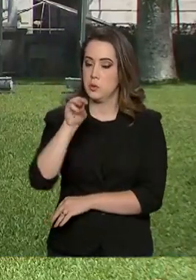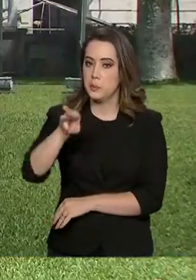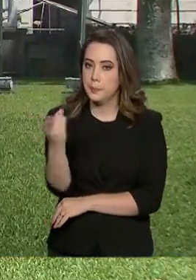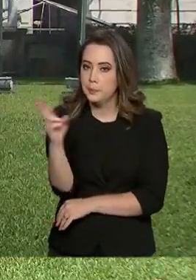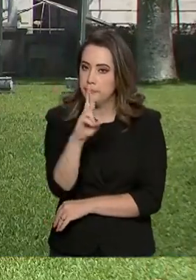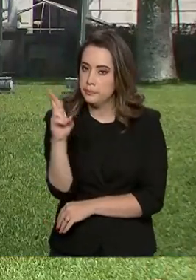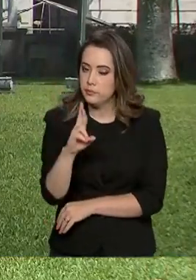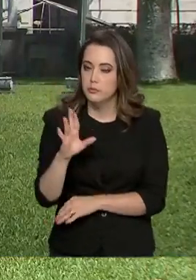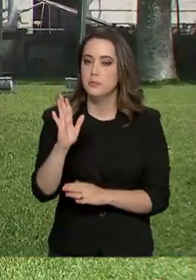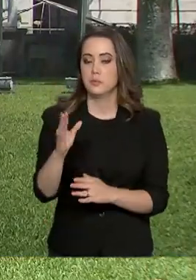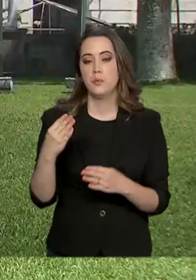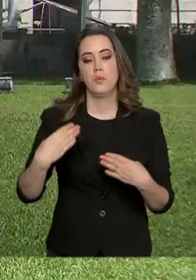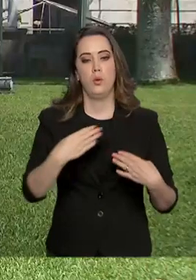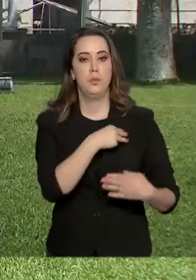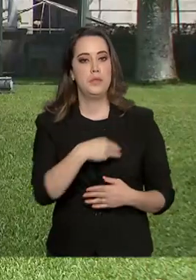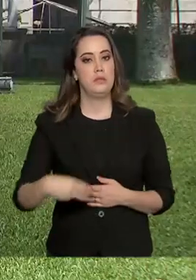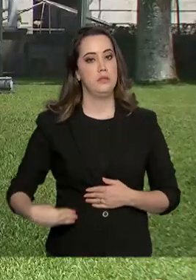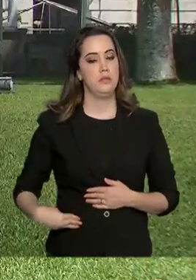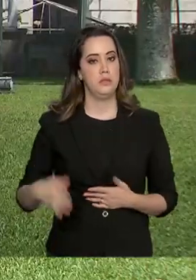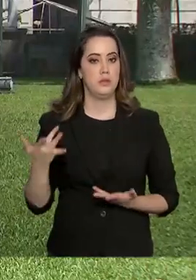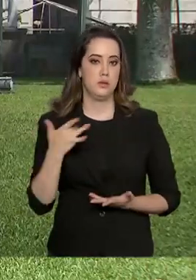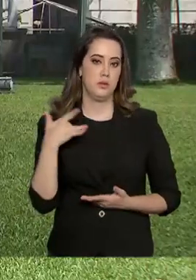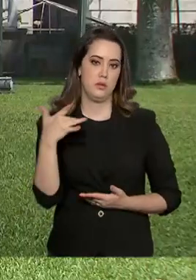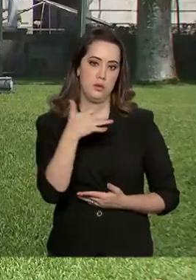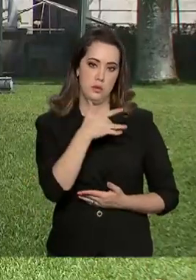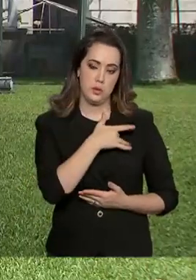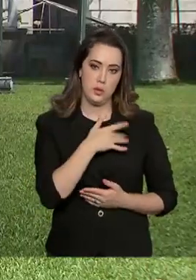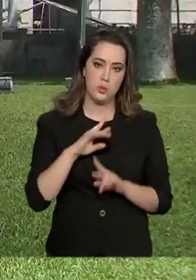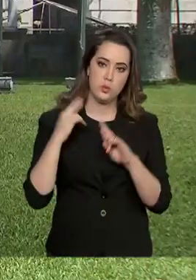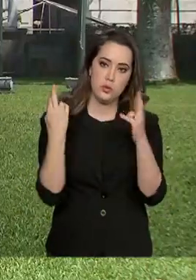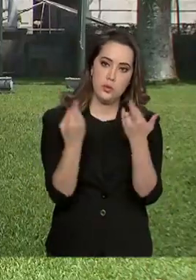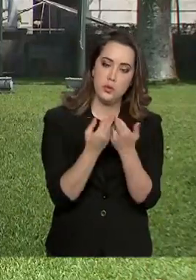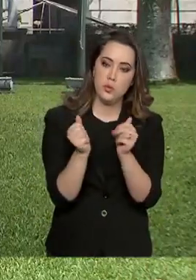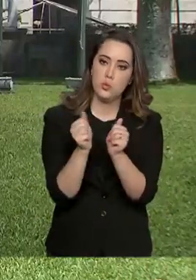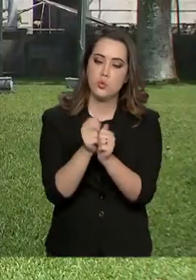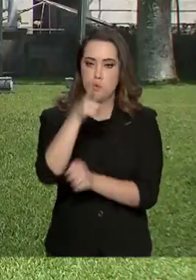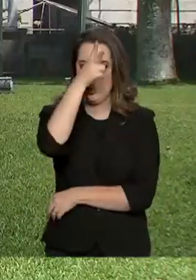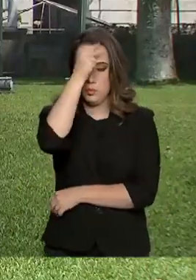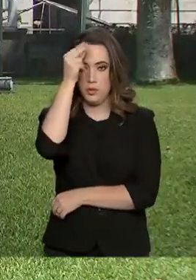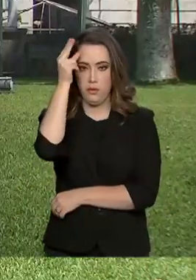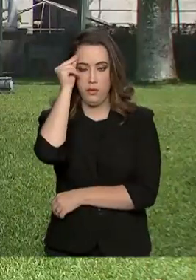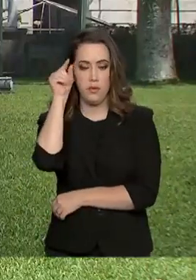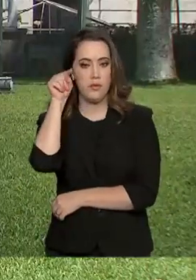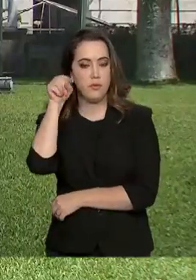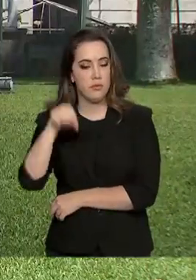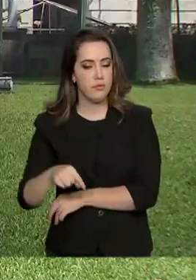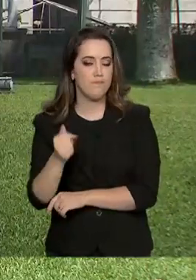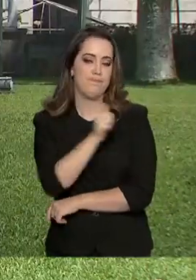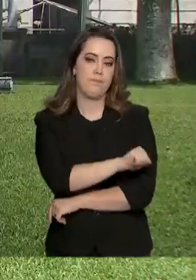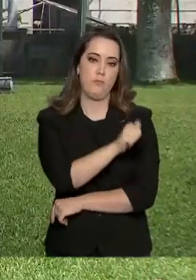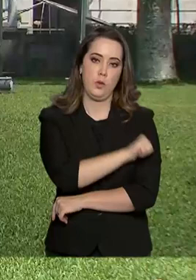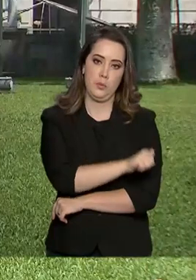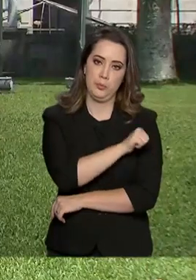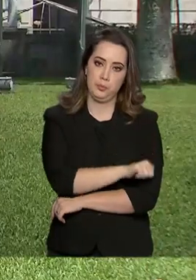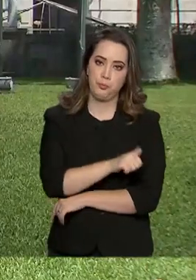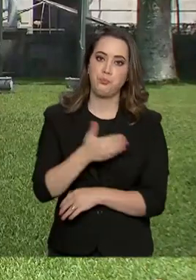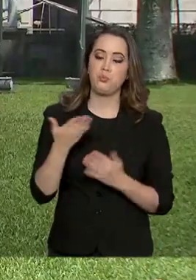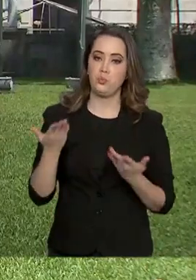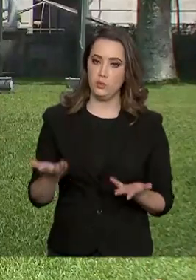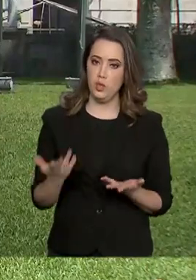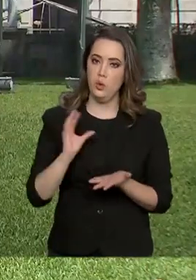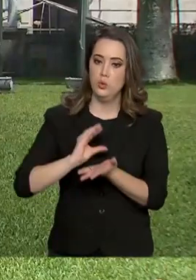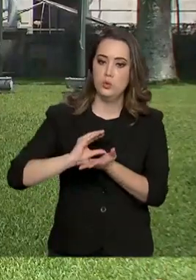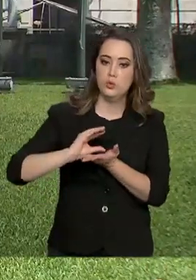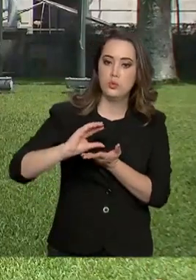reais o ministro interino da saúde joão gabardo se reuniu com o prefeito marcelo crivella no palácio da cidade na zona sul do rio o